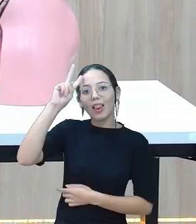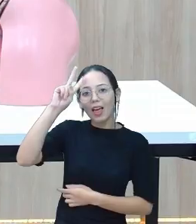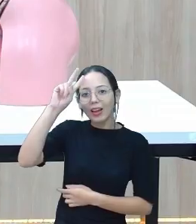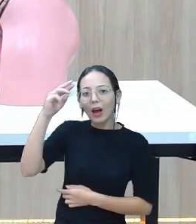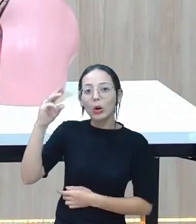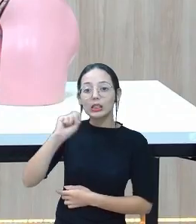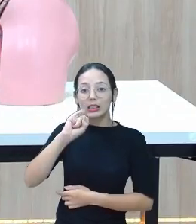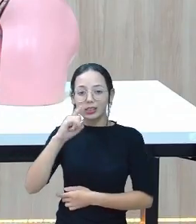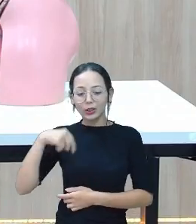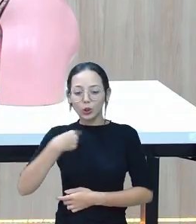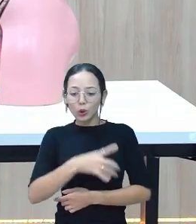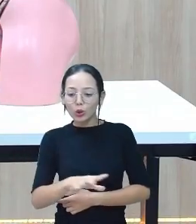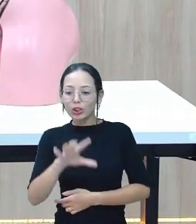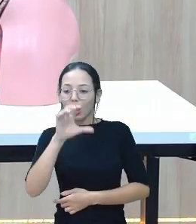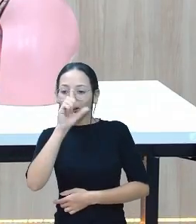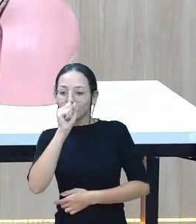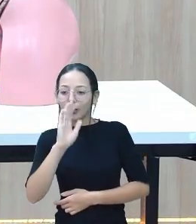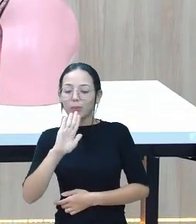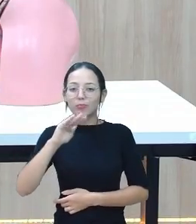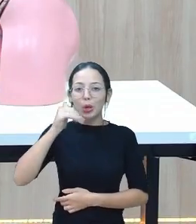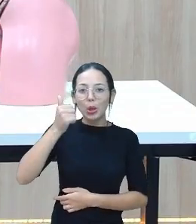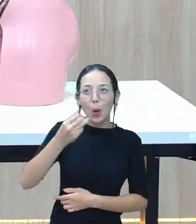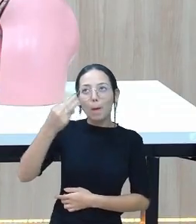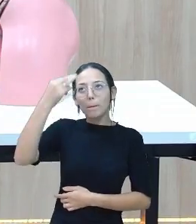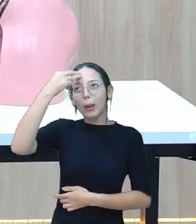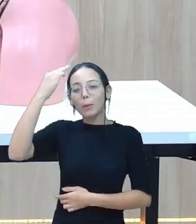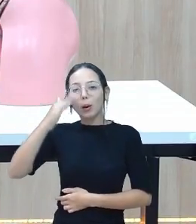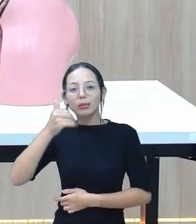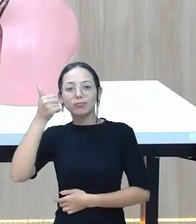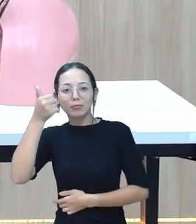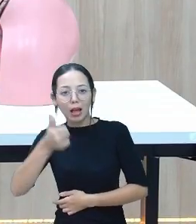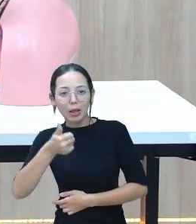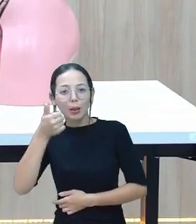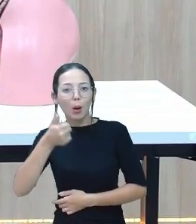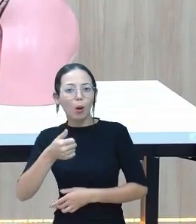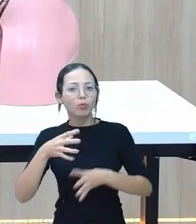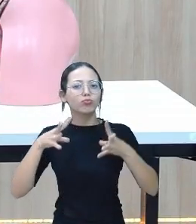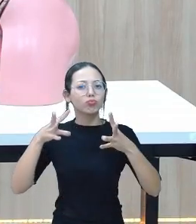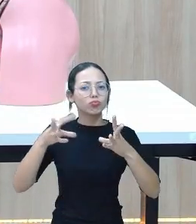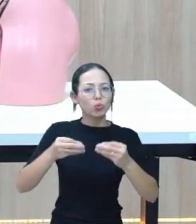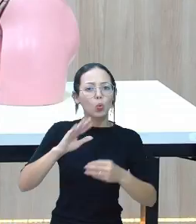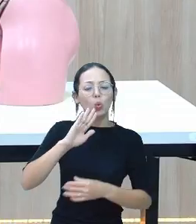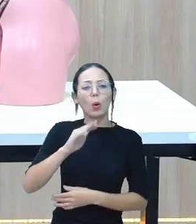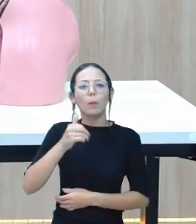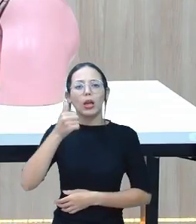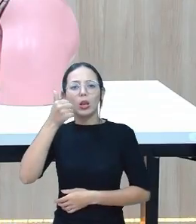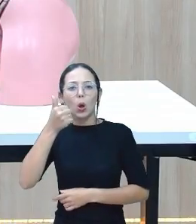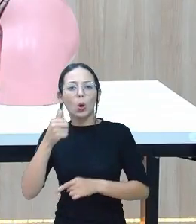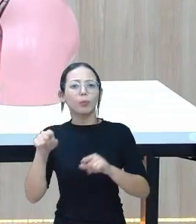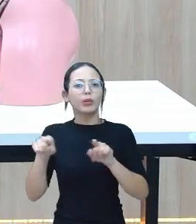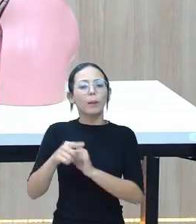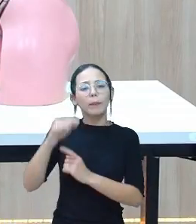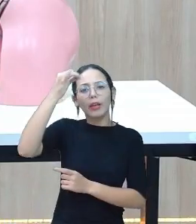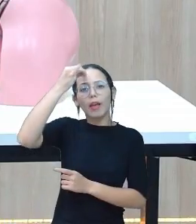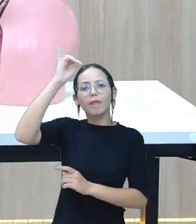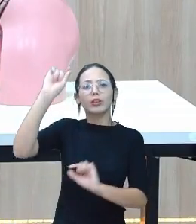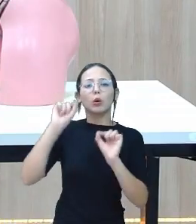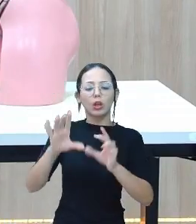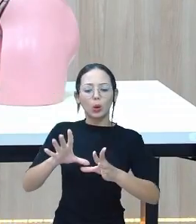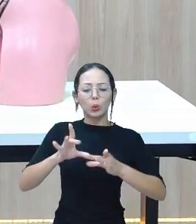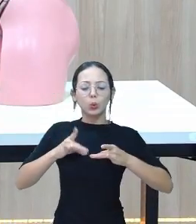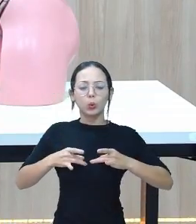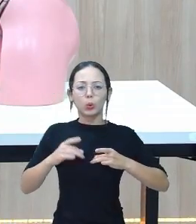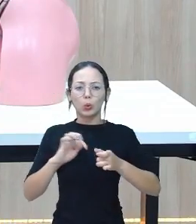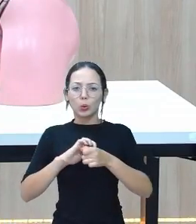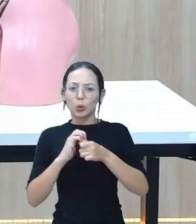se respirarmos melhor. O nosso sistema imunitário, né, ficamos sem ter muito aberto a doenças, ficamos